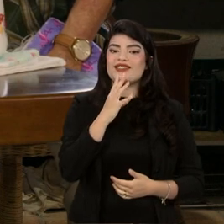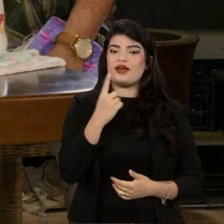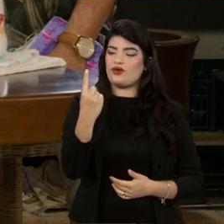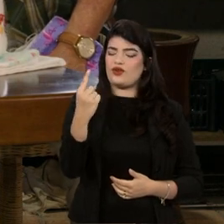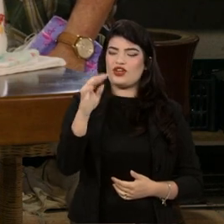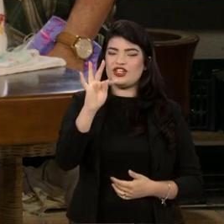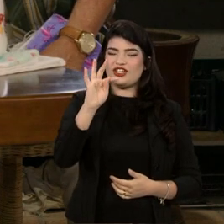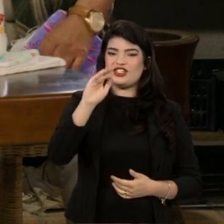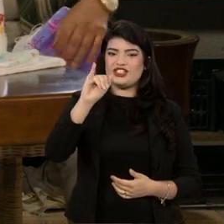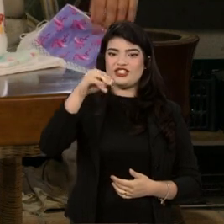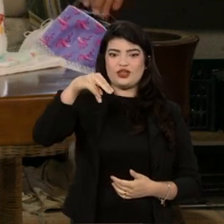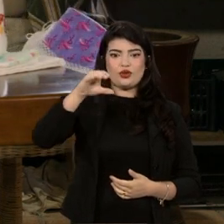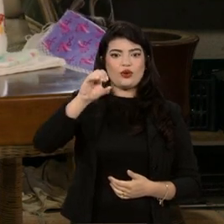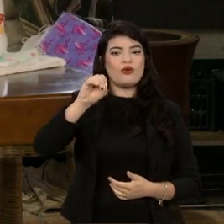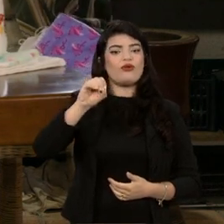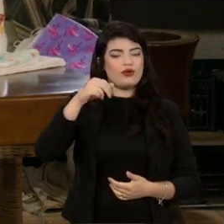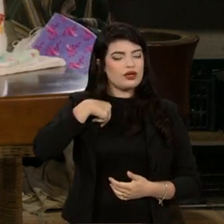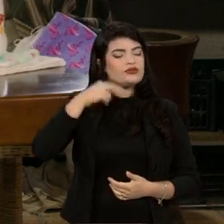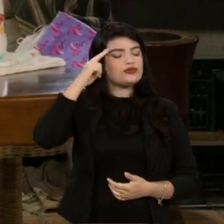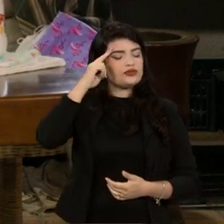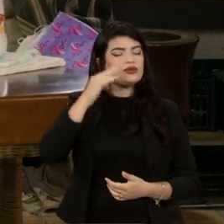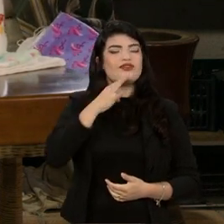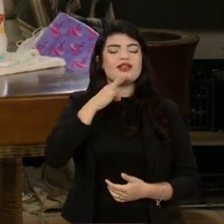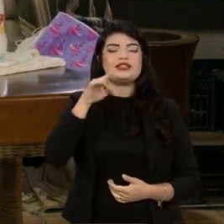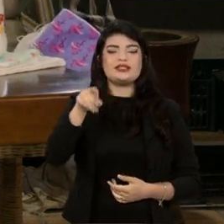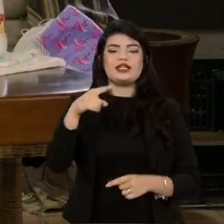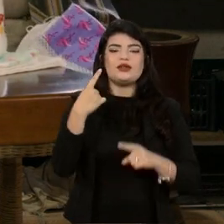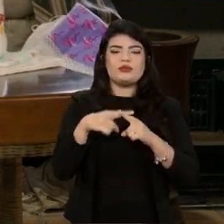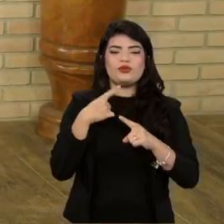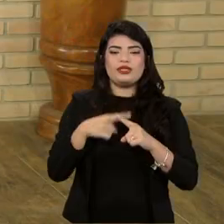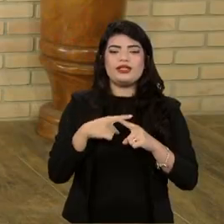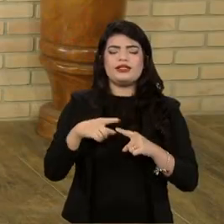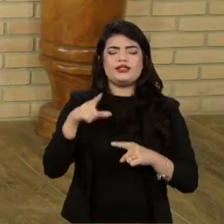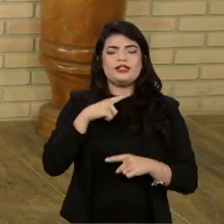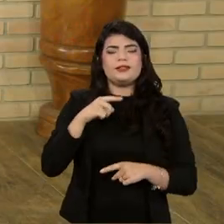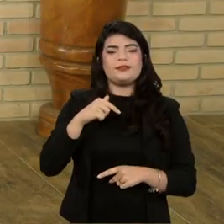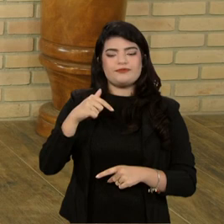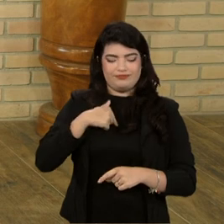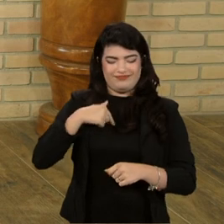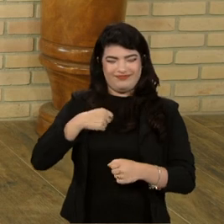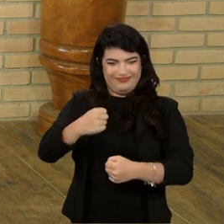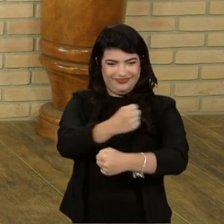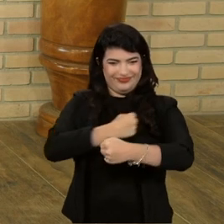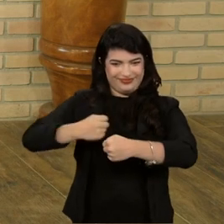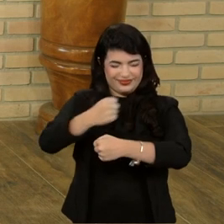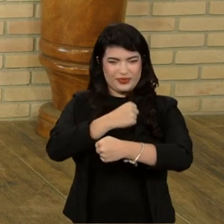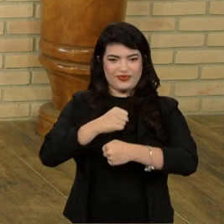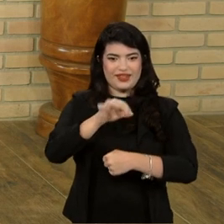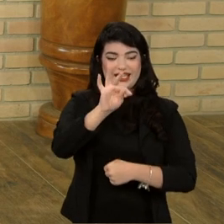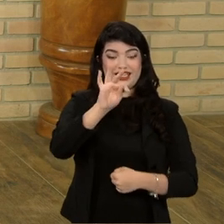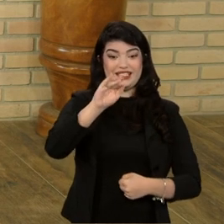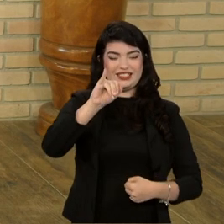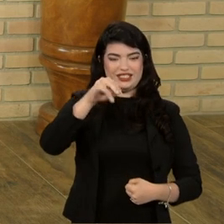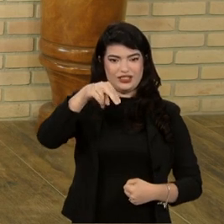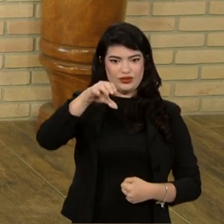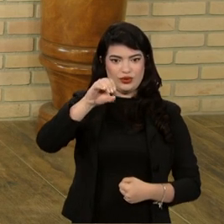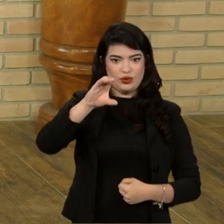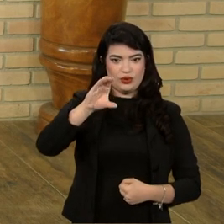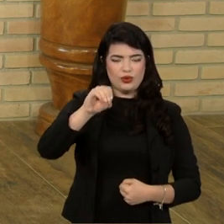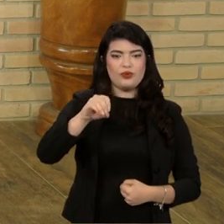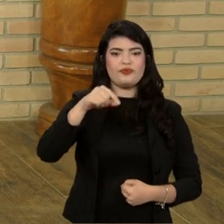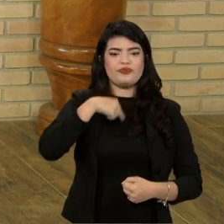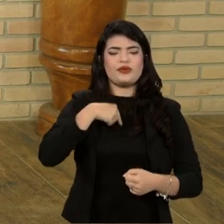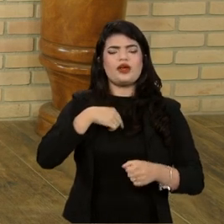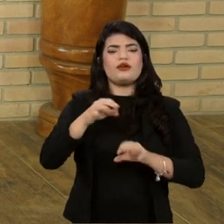O Tinoco. Tinoco era... Aliás, tem até uma coisa que eu conto muito, que eu estava cozinhando, fazendo uma comida pro Tinoco, e eu estava com